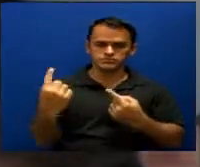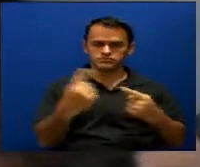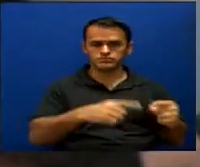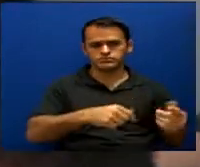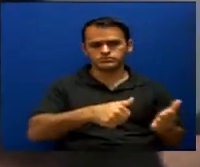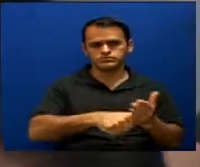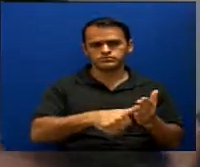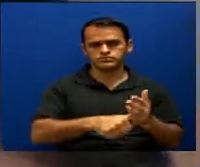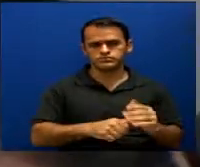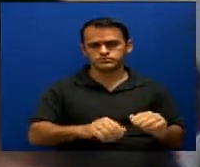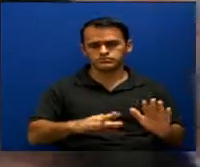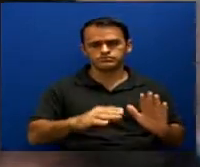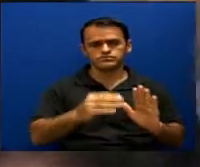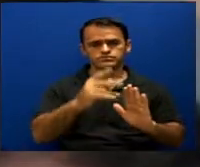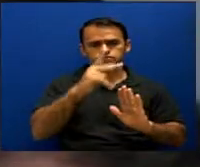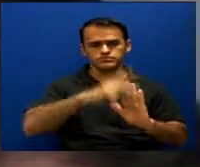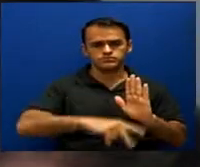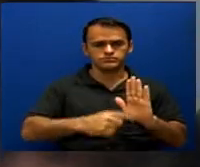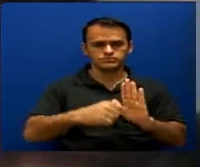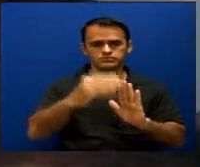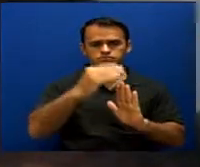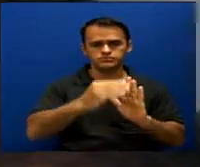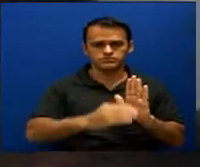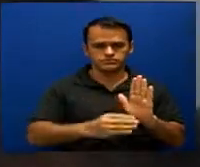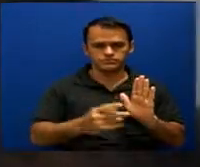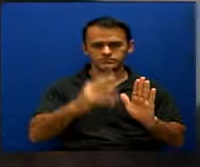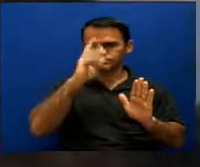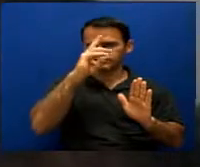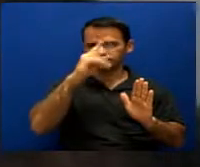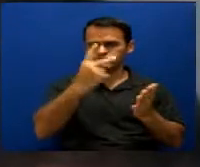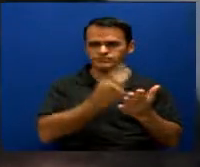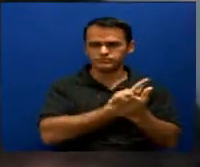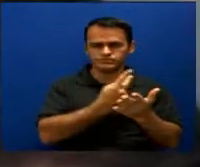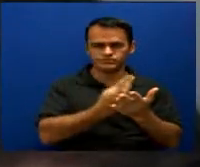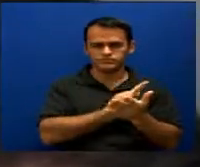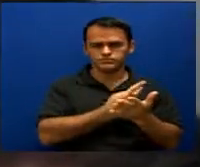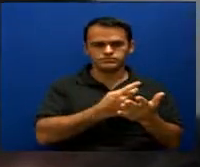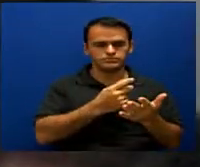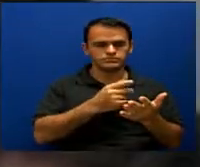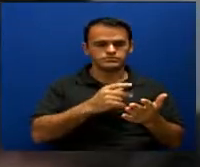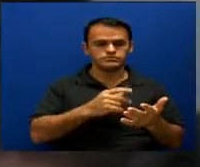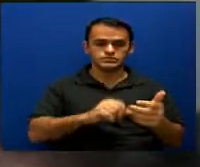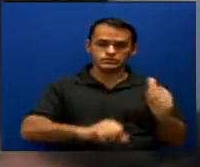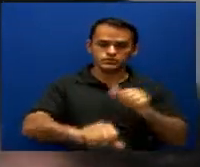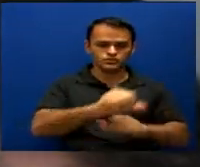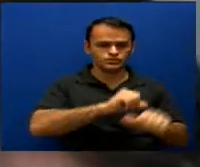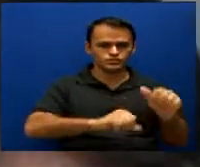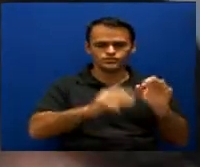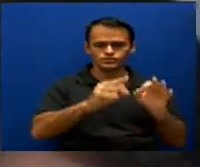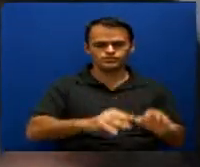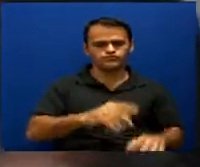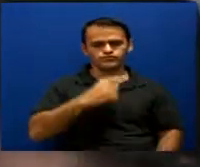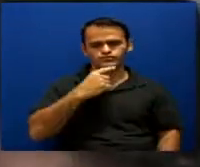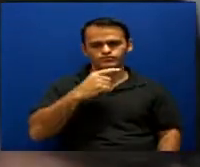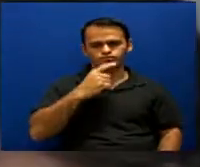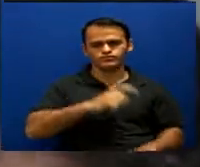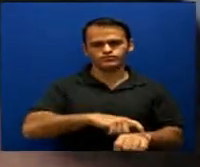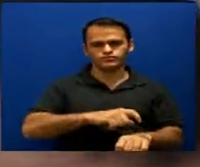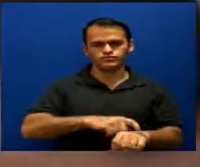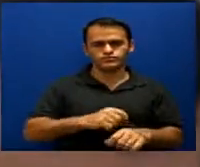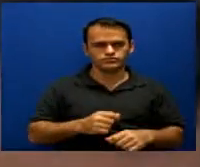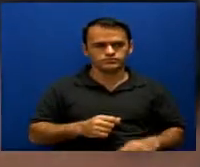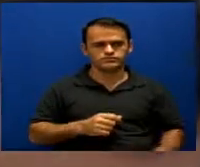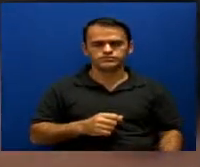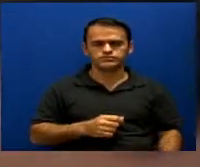alguns itens, e como não deu tempo de corrigir, não vai dar tempo de corrigir, como por exemplo, a reserva orçamentária, quer